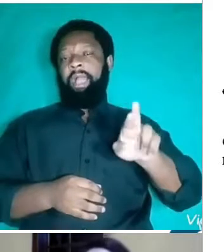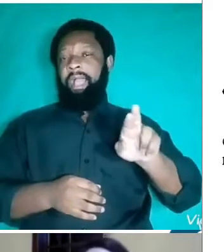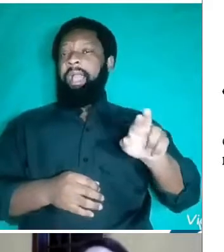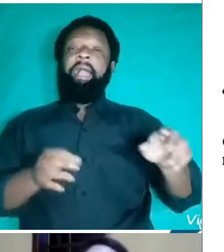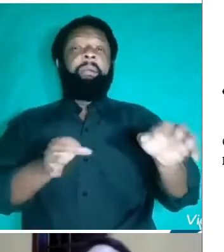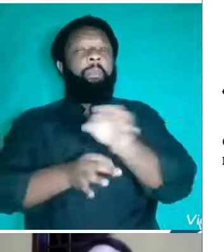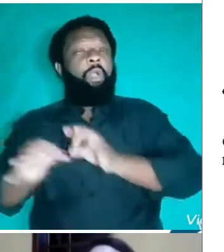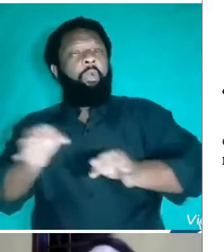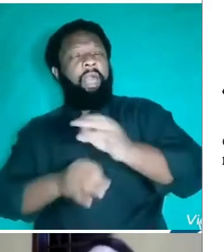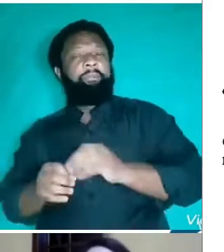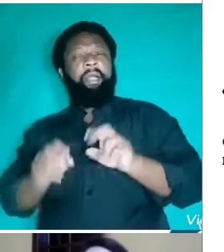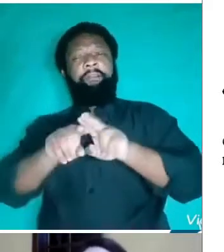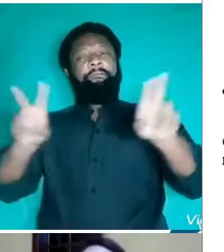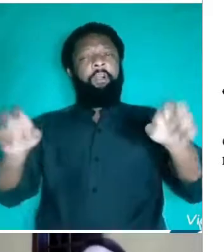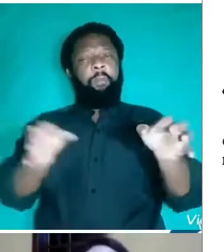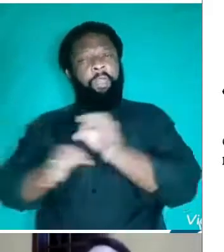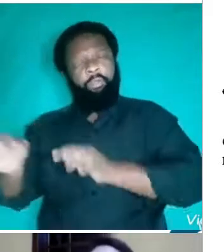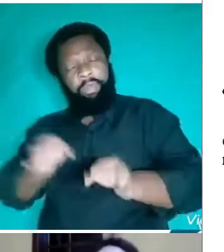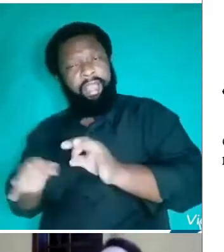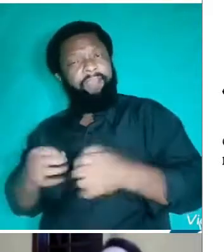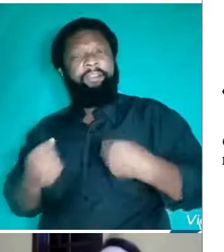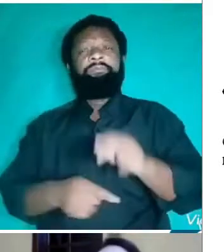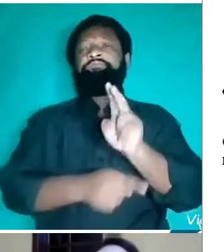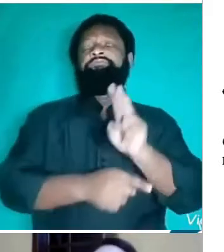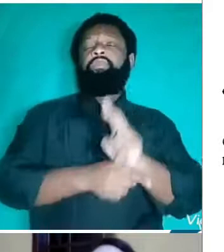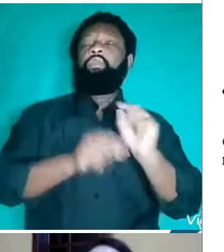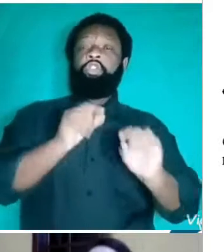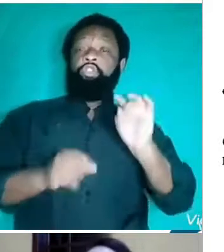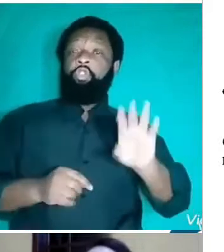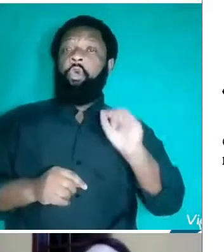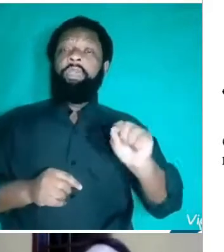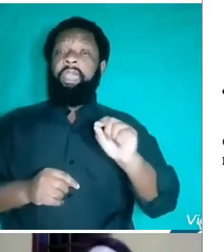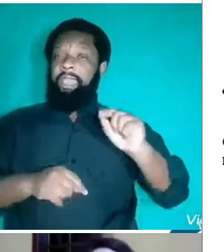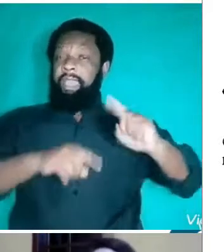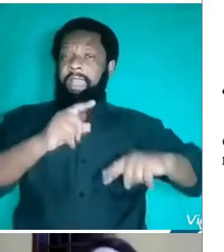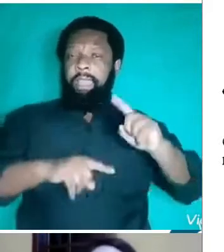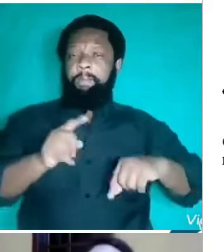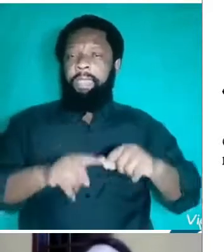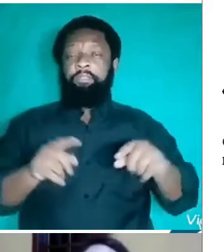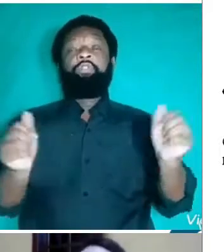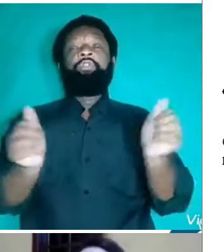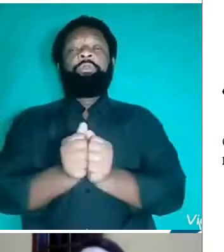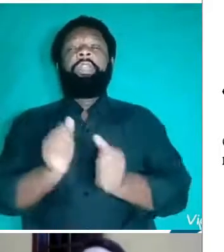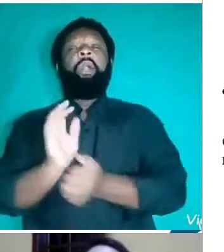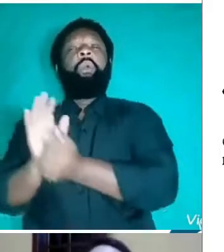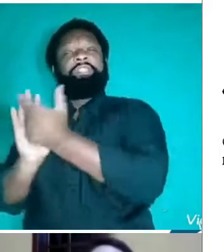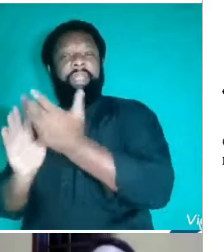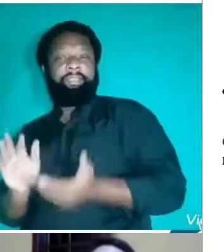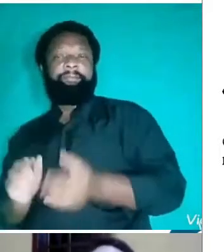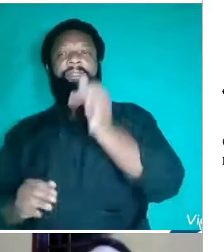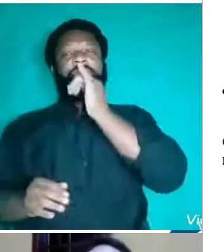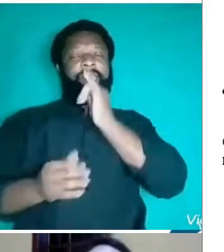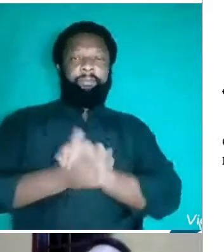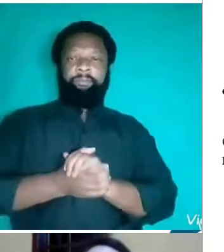composto orgânico. Na fórmula molecular, a gente vai representar apenas os elementos e suas quantidades. Então,